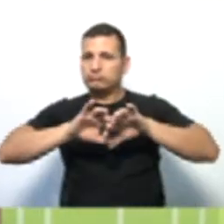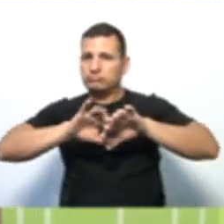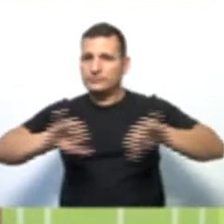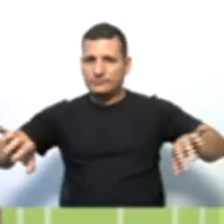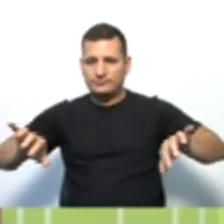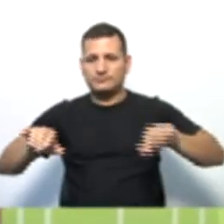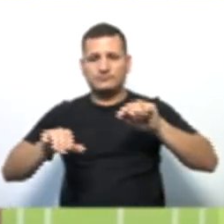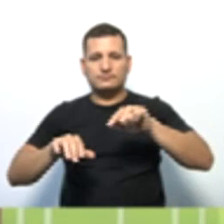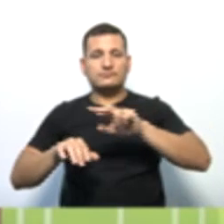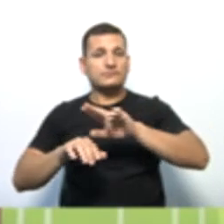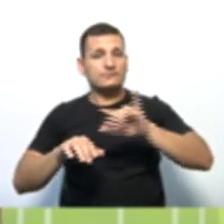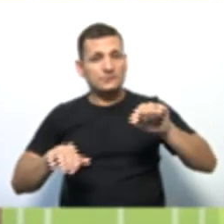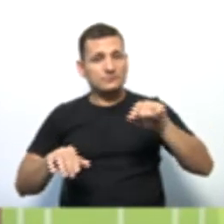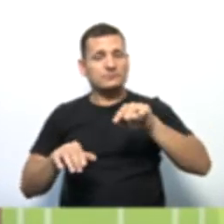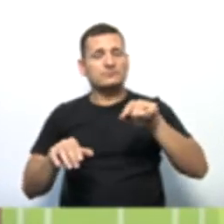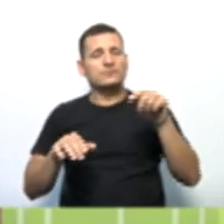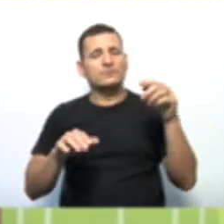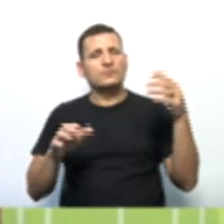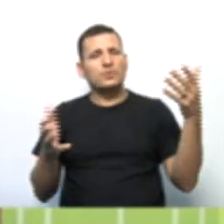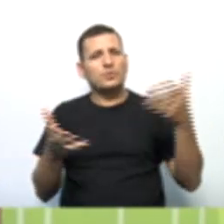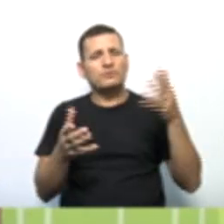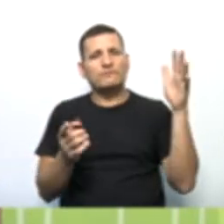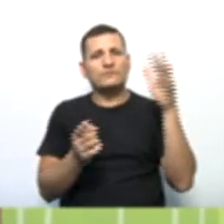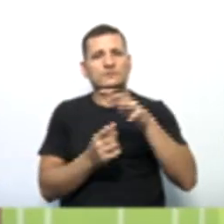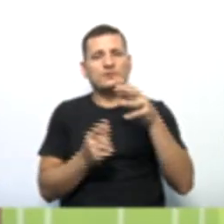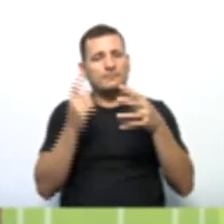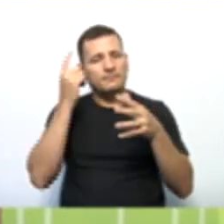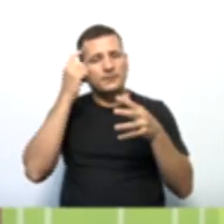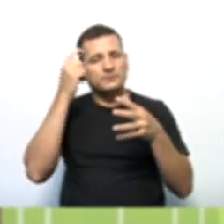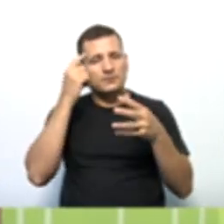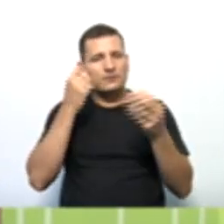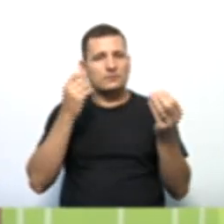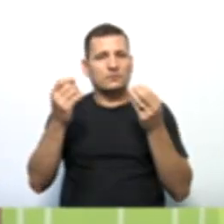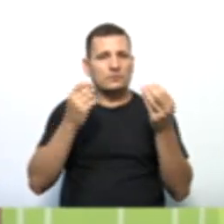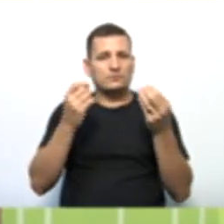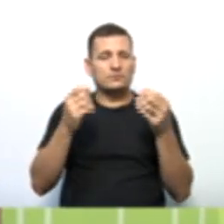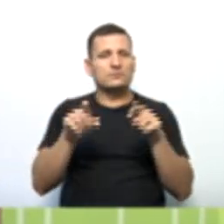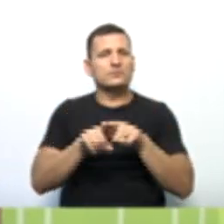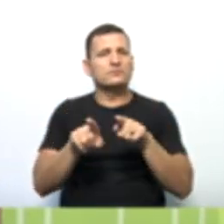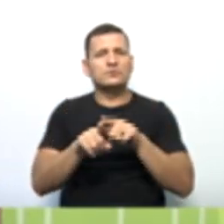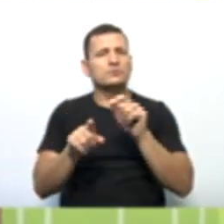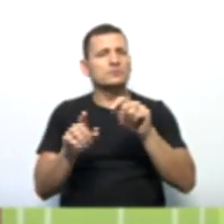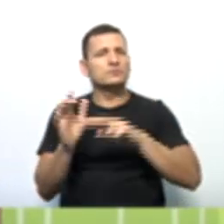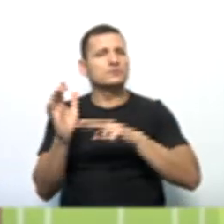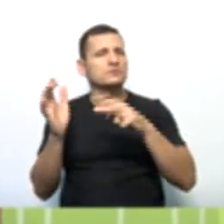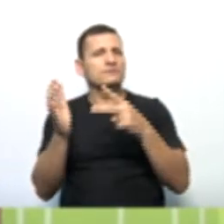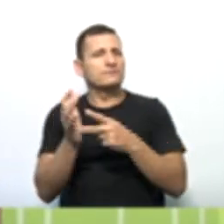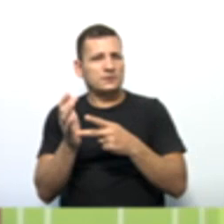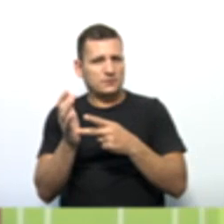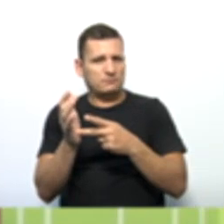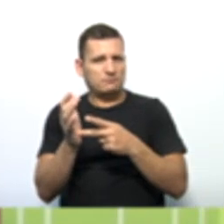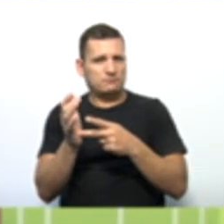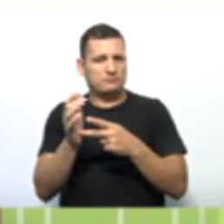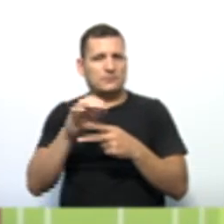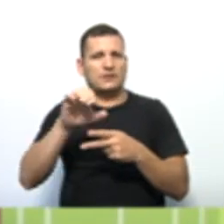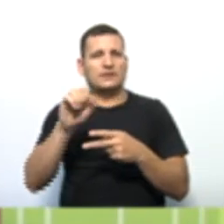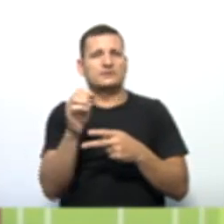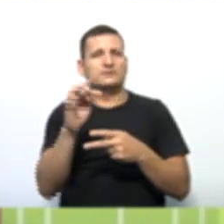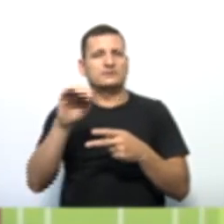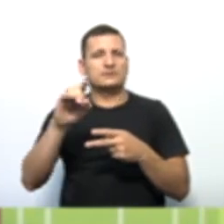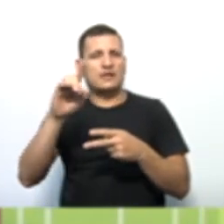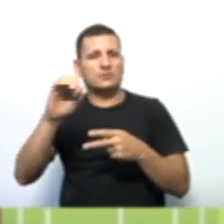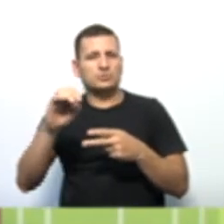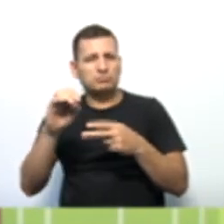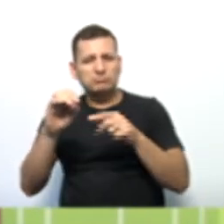interferir muito em nossa maneira de pensar, principalmente no que constitui o Estado. Porque até hoje muita gente acredita que um Estado,